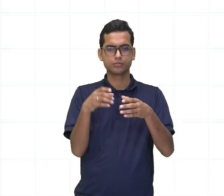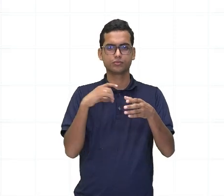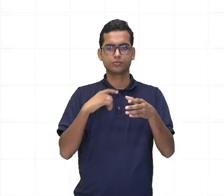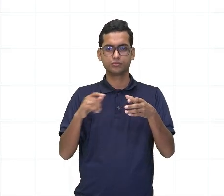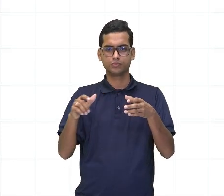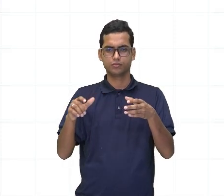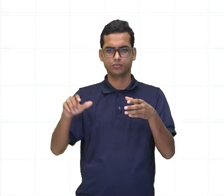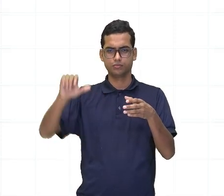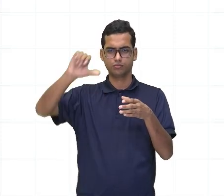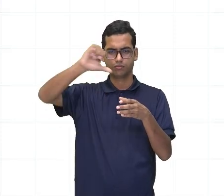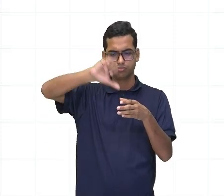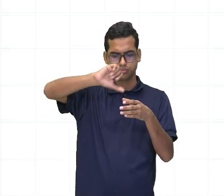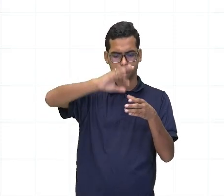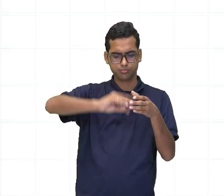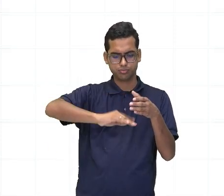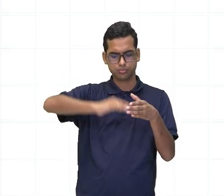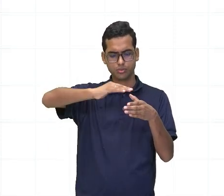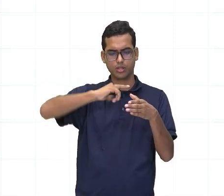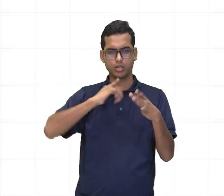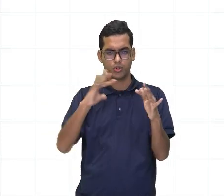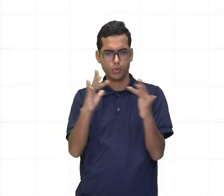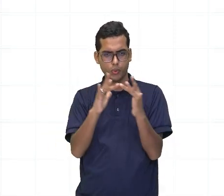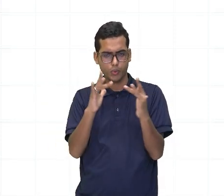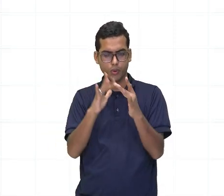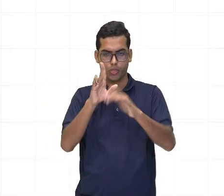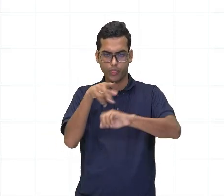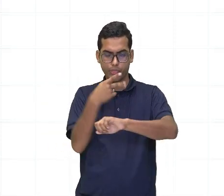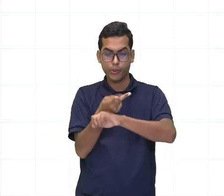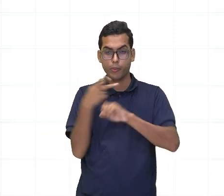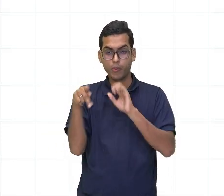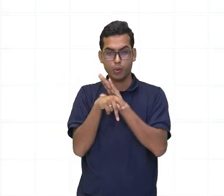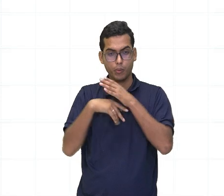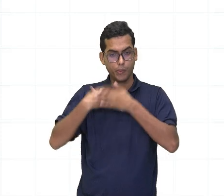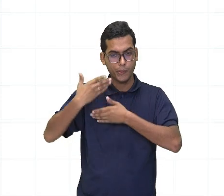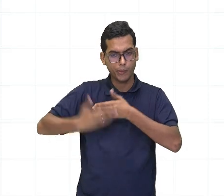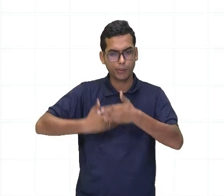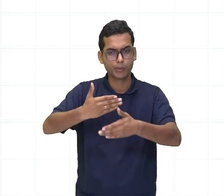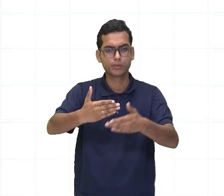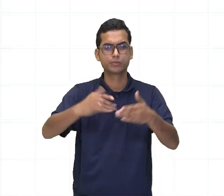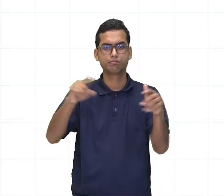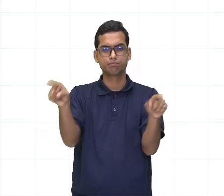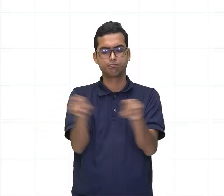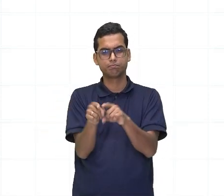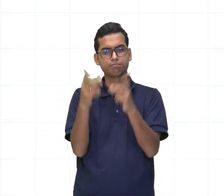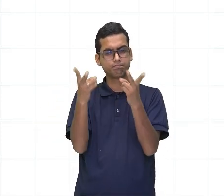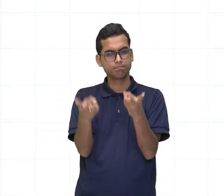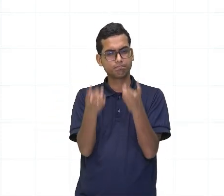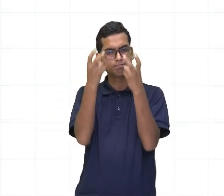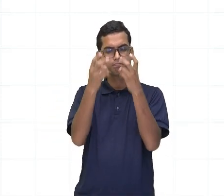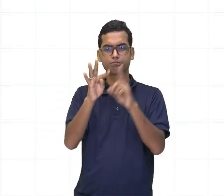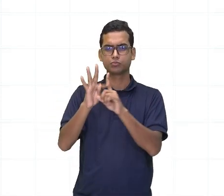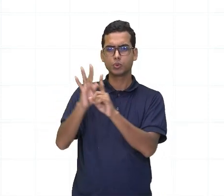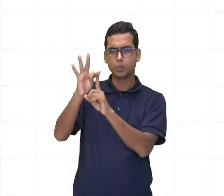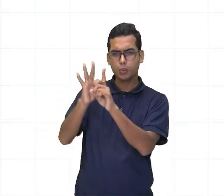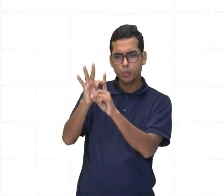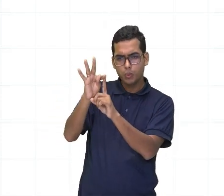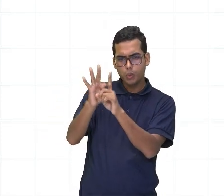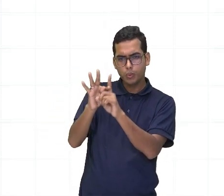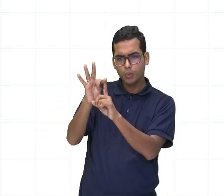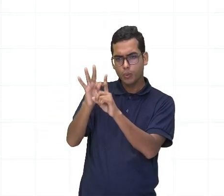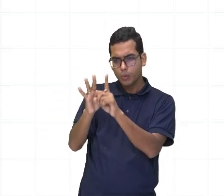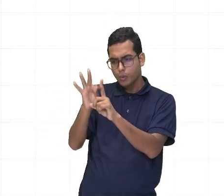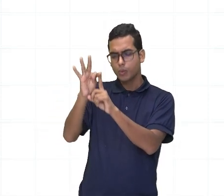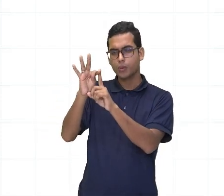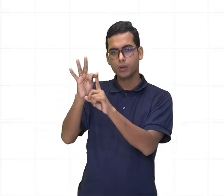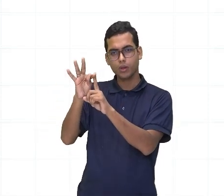contato, depois de um certo tempo, notam-se que ambas as temperaturas se igualam, ou seja,